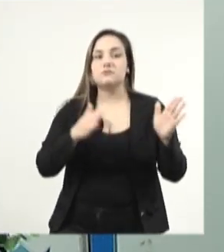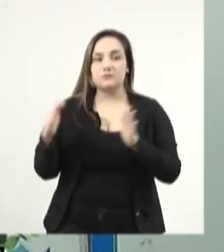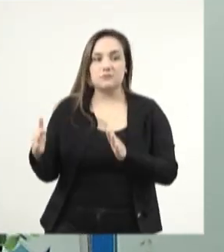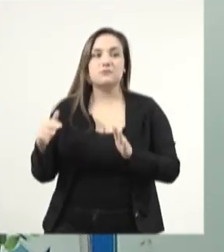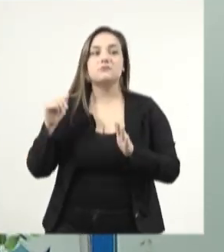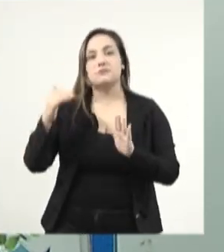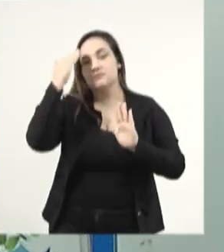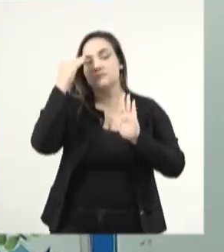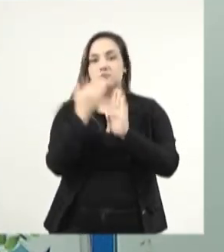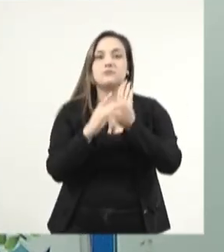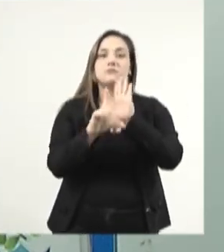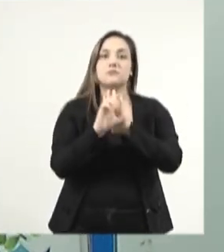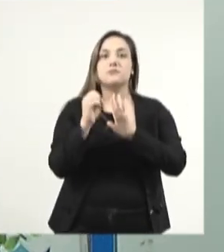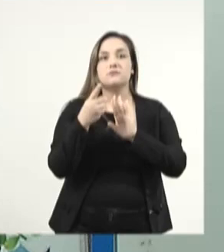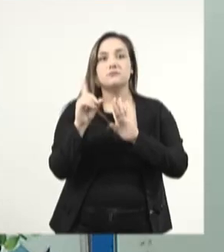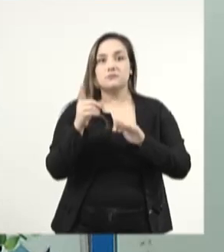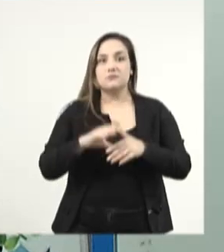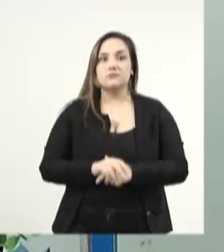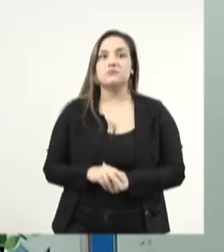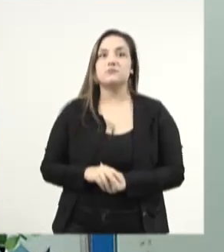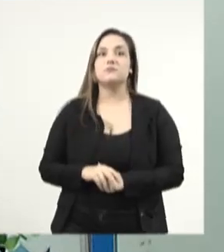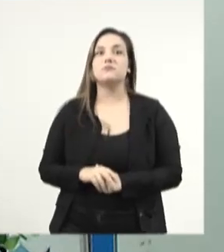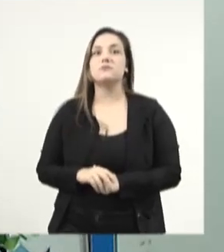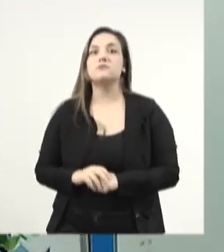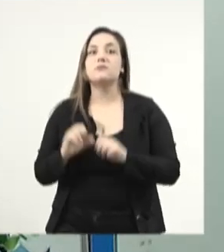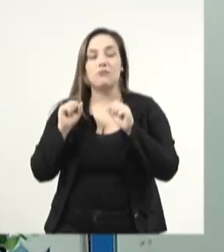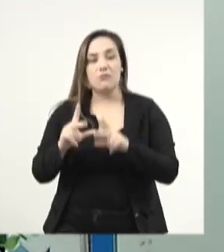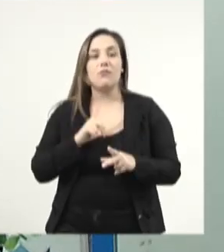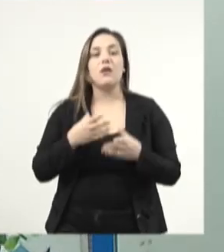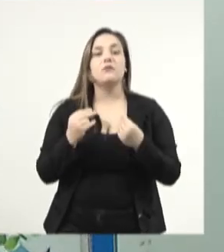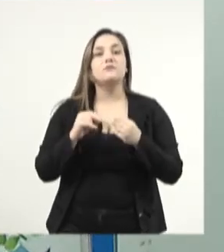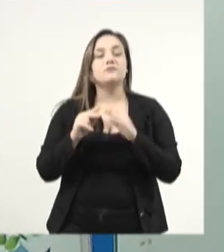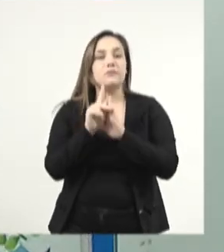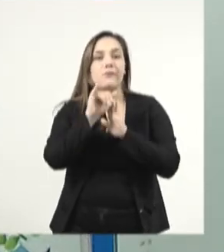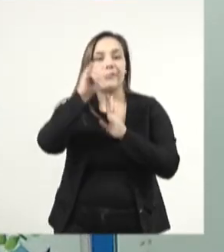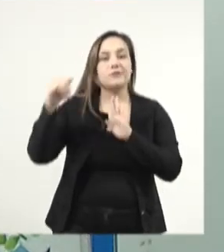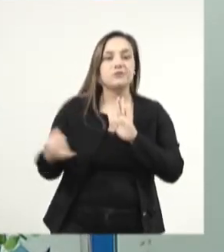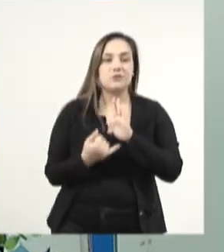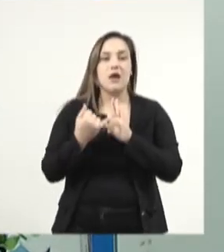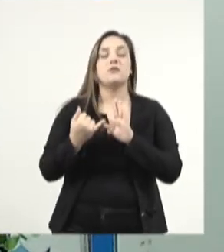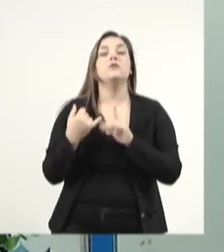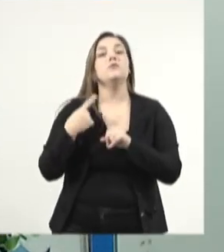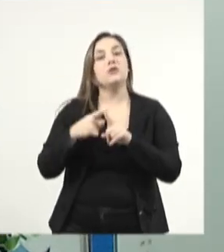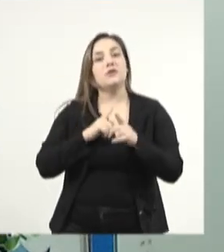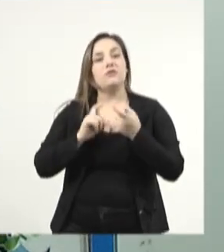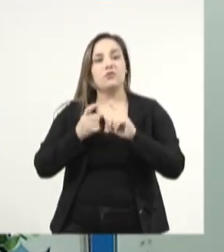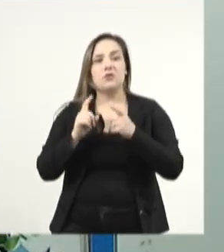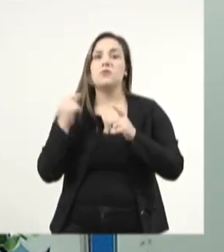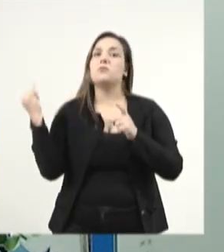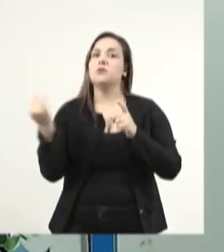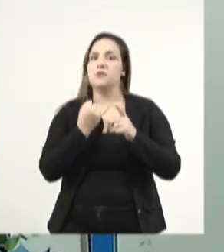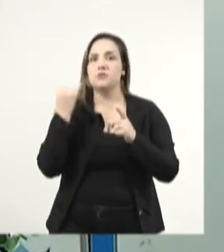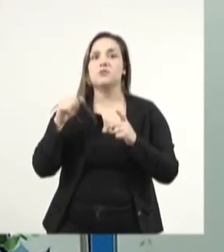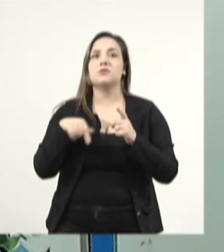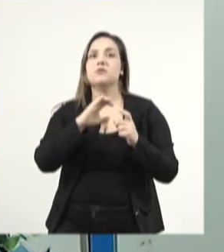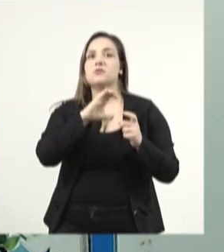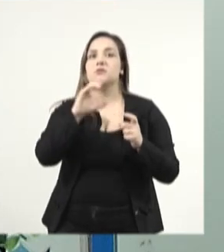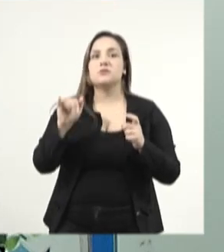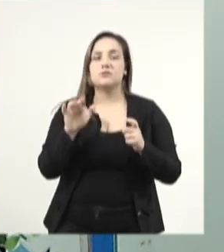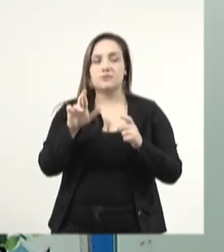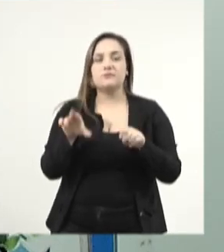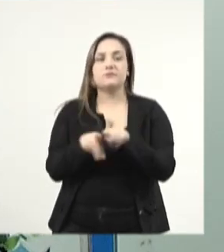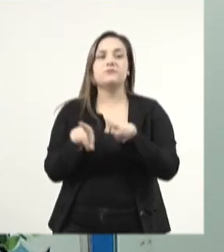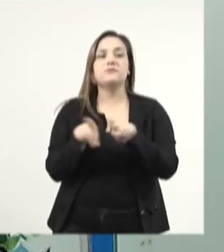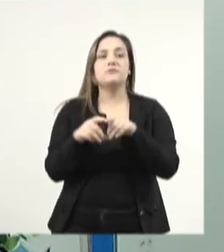lei, se eles respeitam a lei ou não. E nós tivemos vários projetos, o dia de reunião muito produtiva na CCJR,